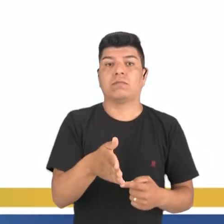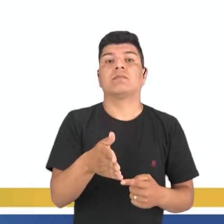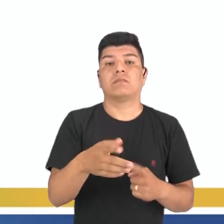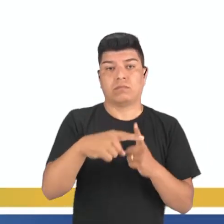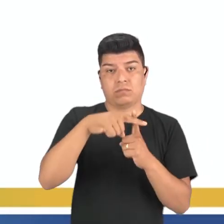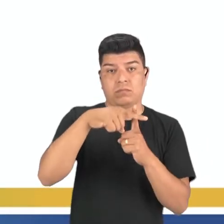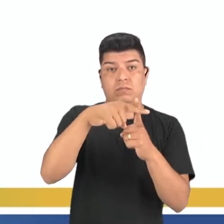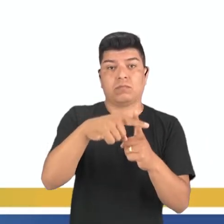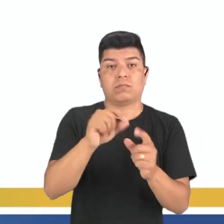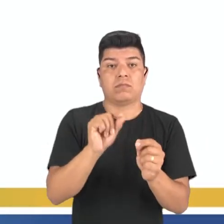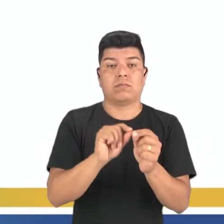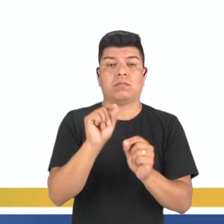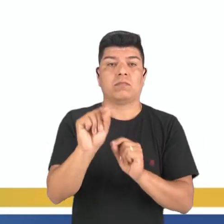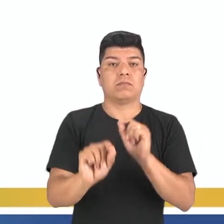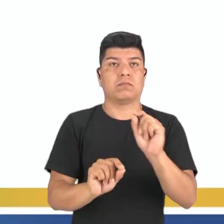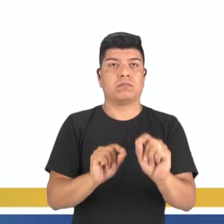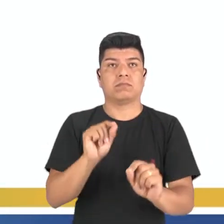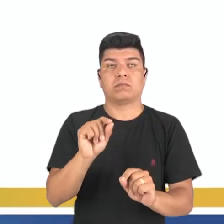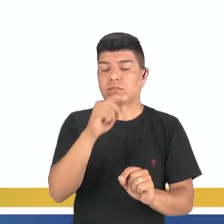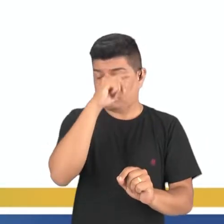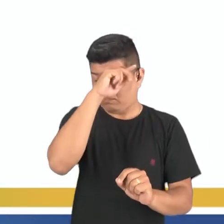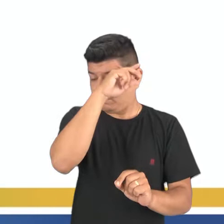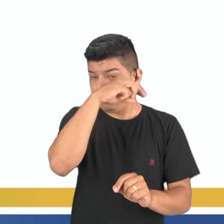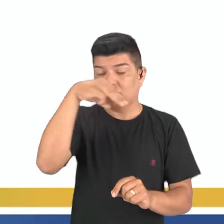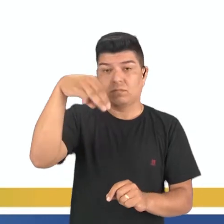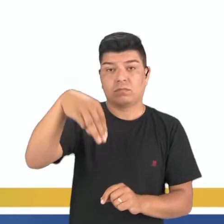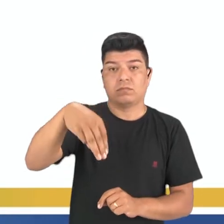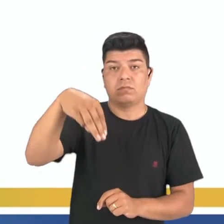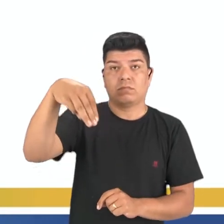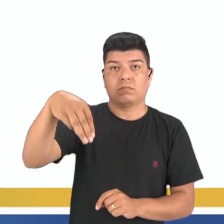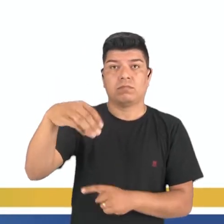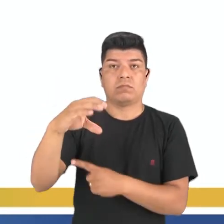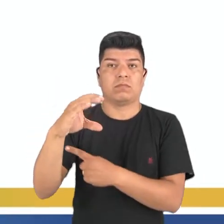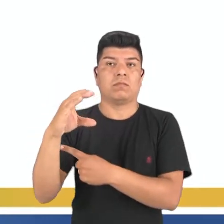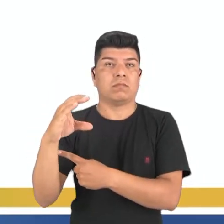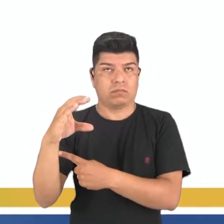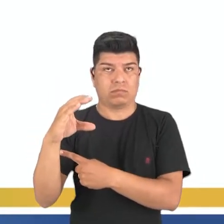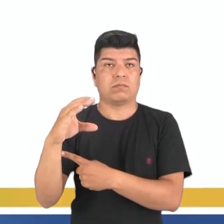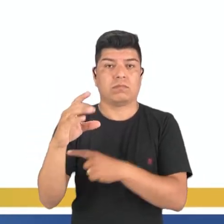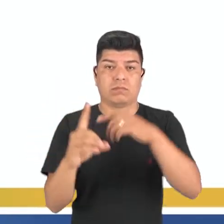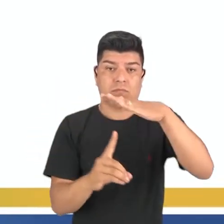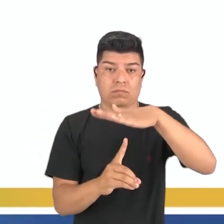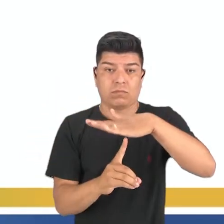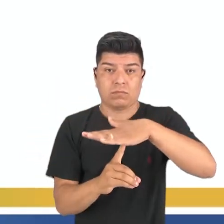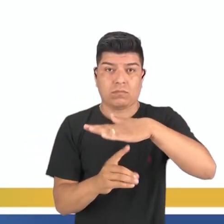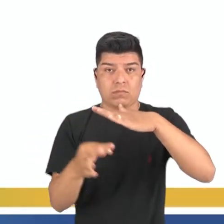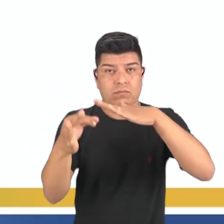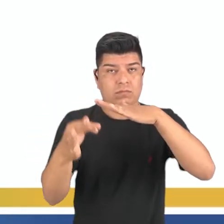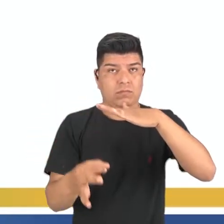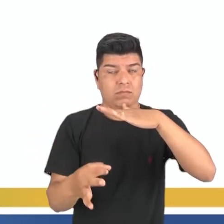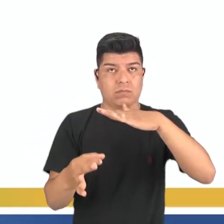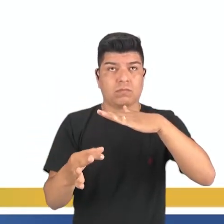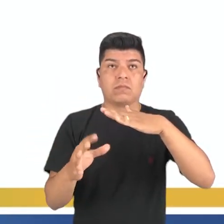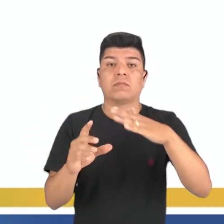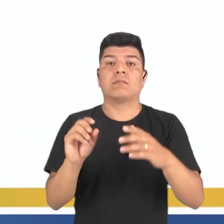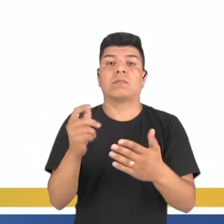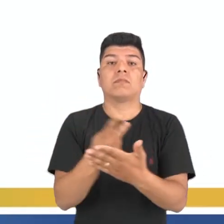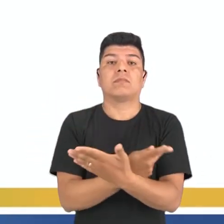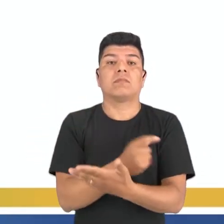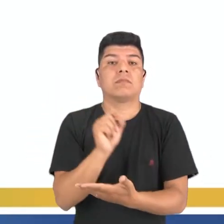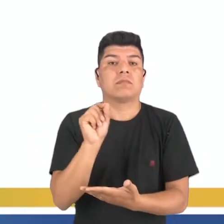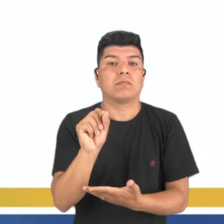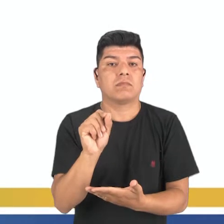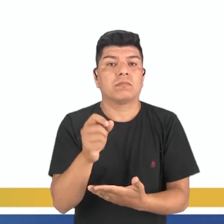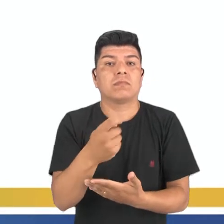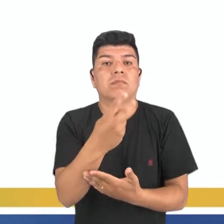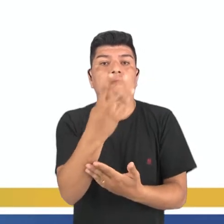numeradores. Então, o que eu faço aqui? Eu vou tirar o MMC dos denominadores, certo? E aí, o que acontece? Quanto